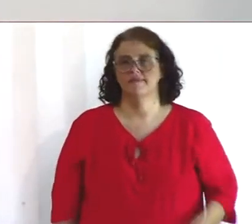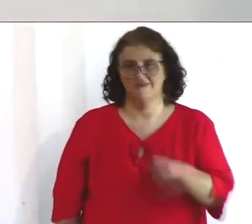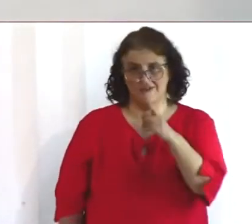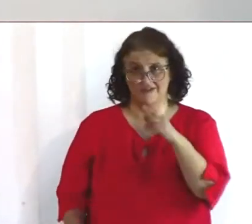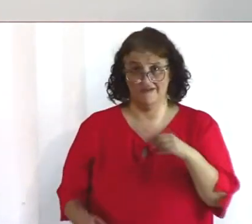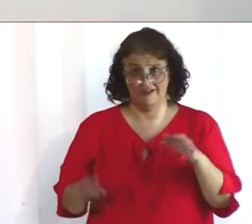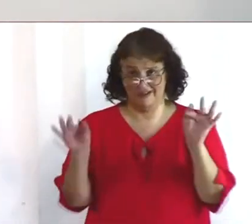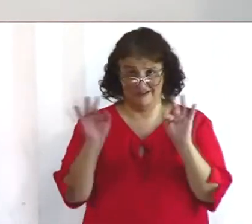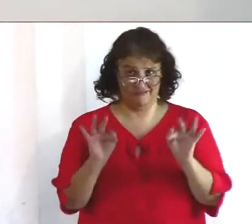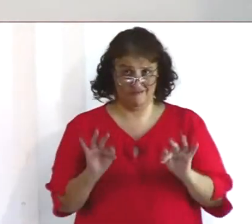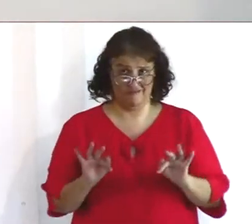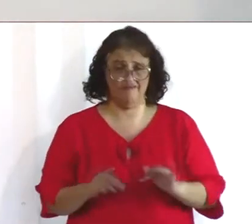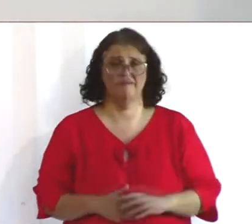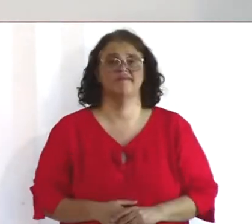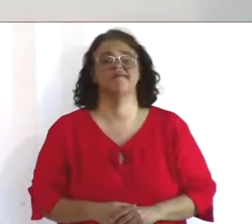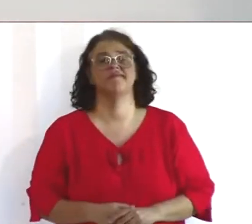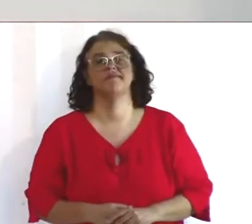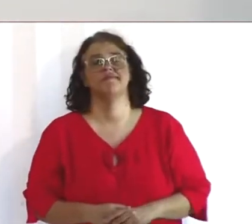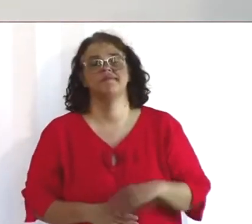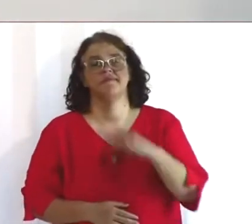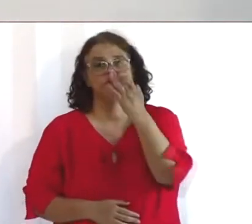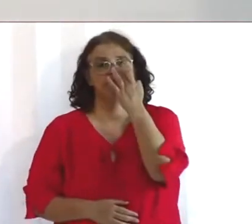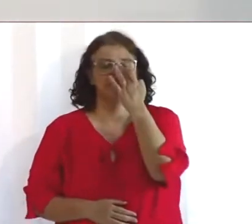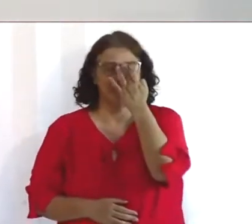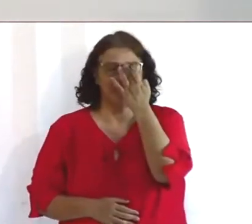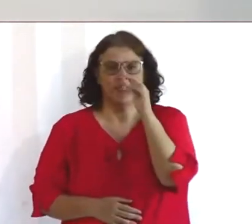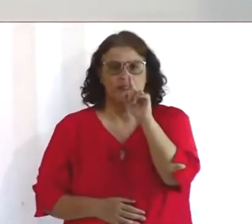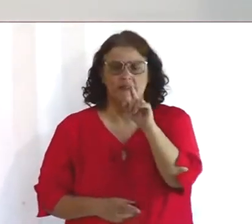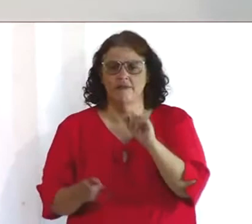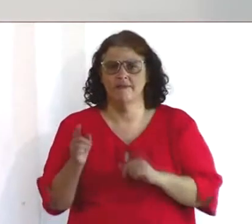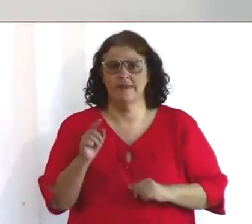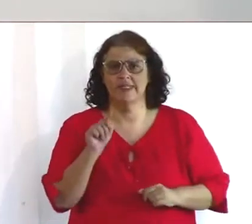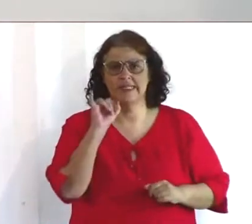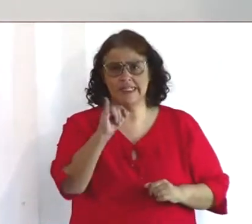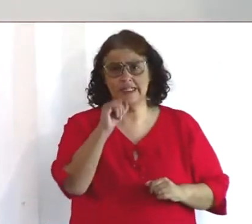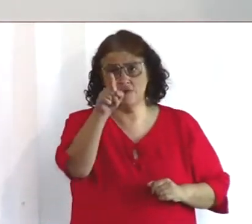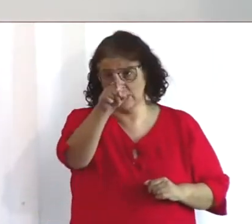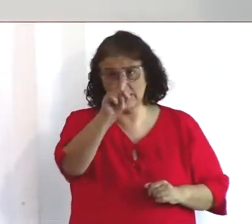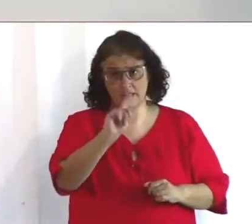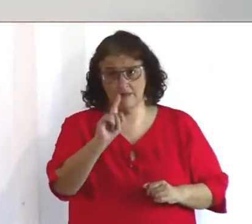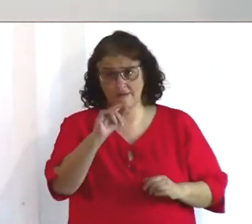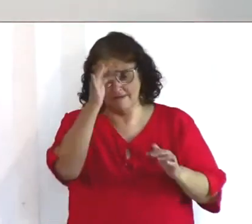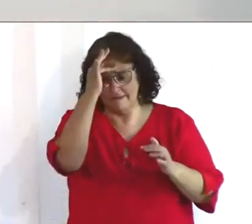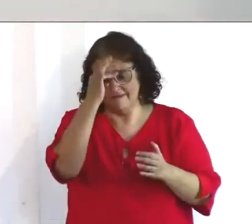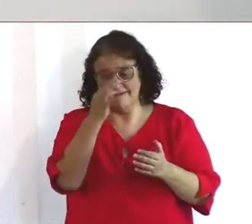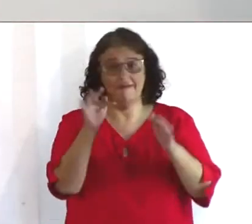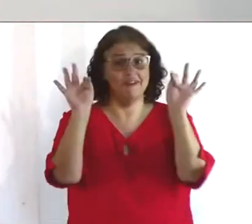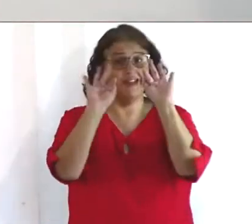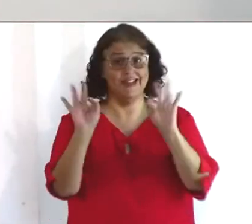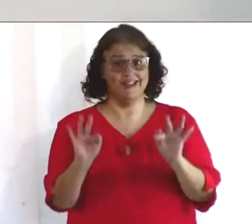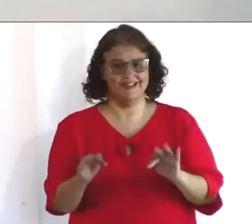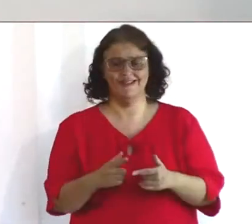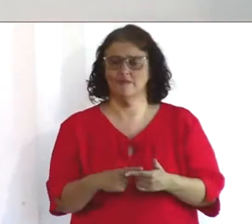Se isso não te alegra, você só tem uma alternativa e não é amanhã, depois de amanhã, é agora.